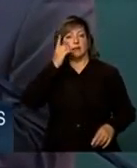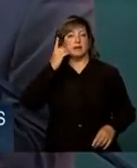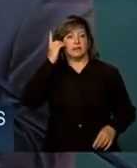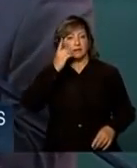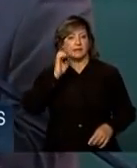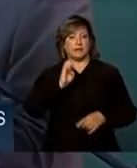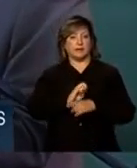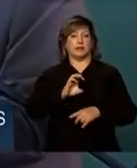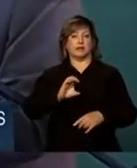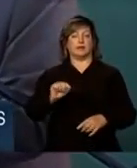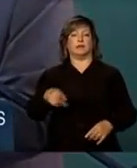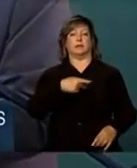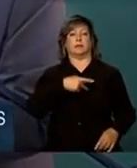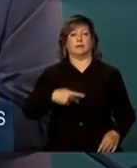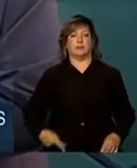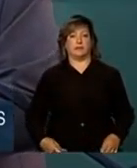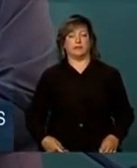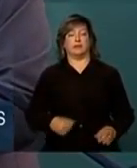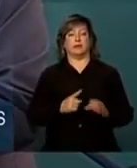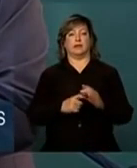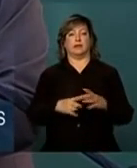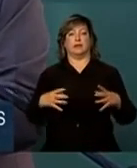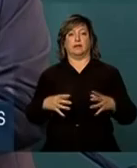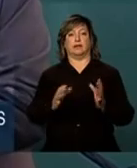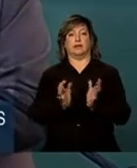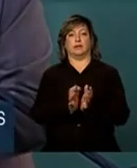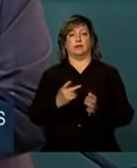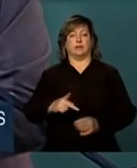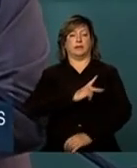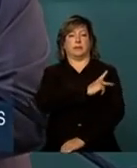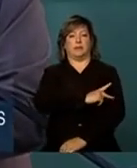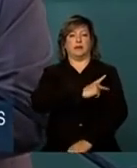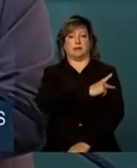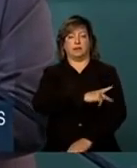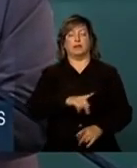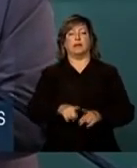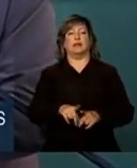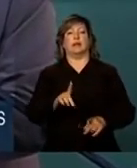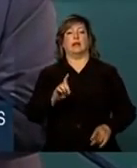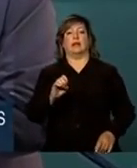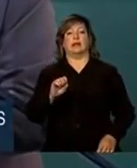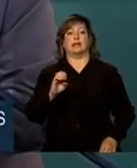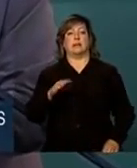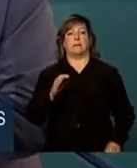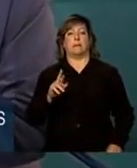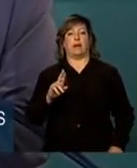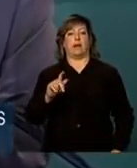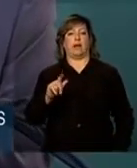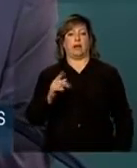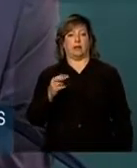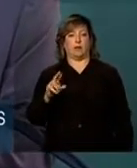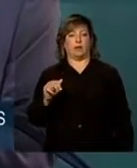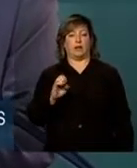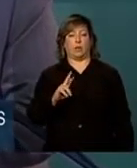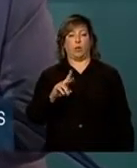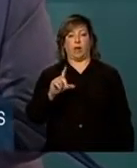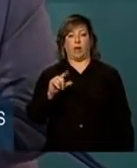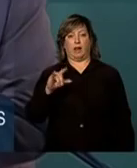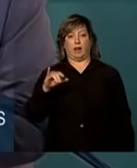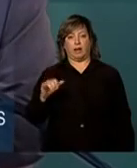Filho, presidente da Assembleia Legislativa do Piauí, desembargadora Eulália, ao conselheira